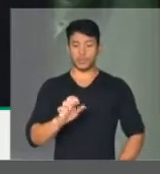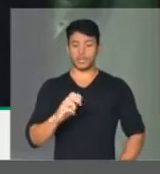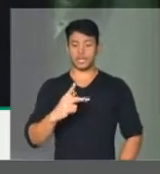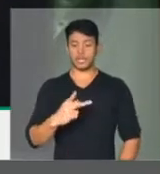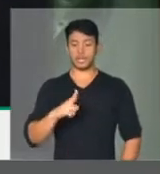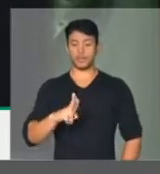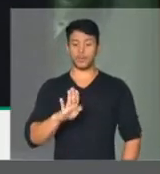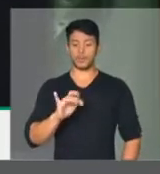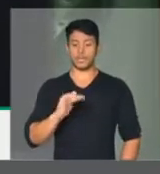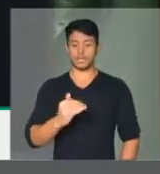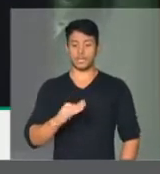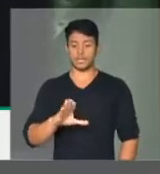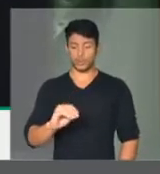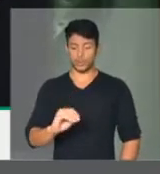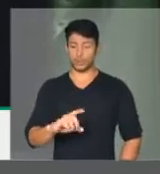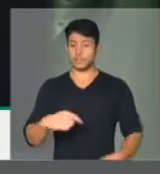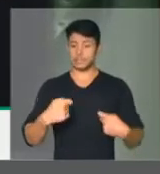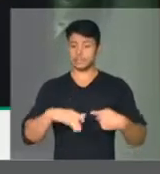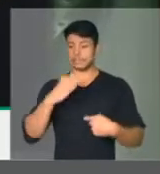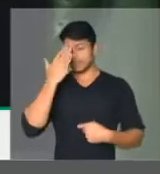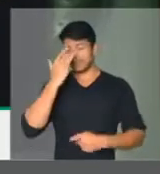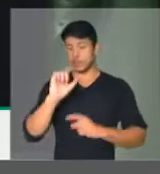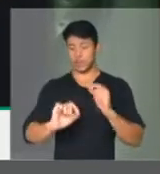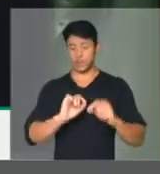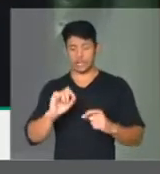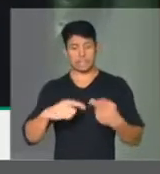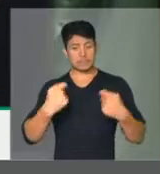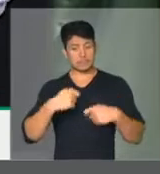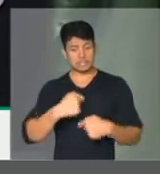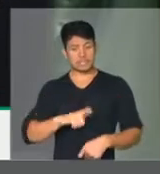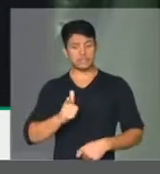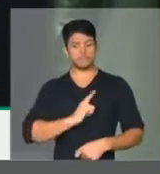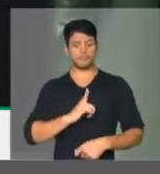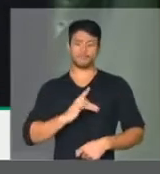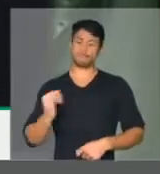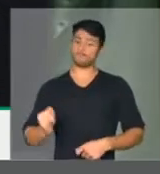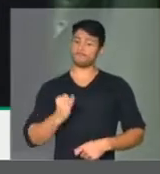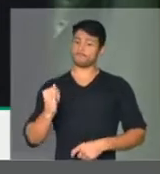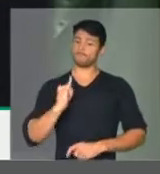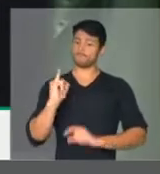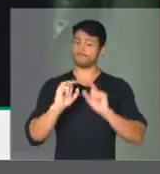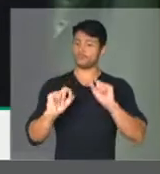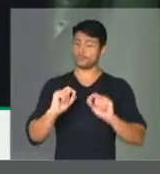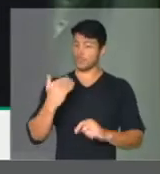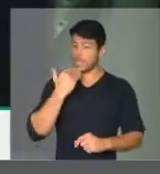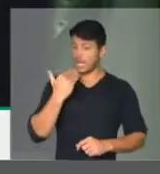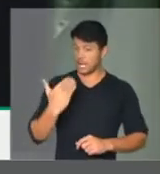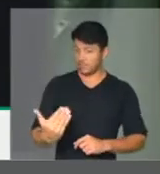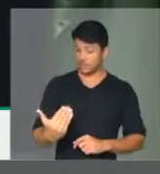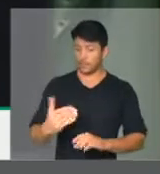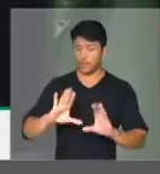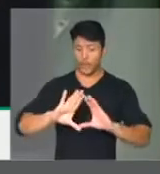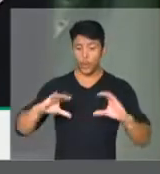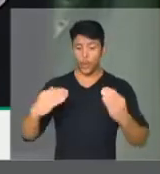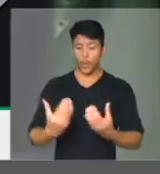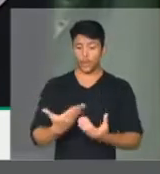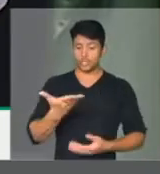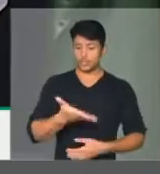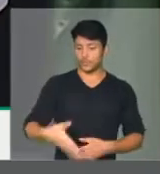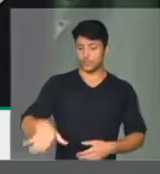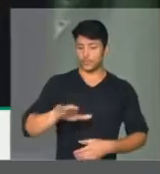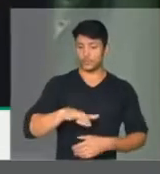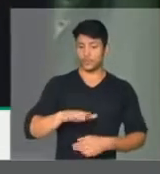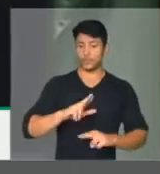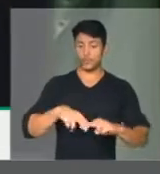não percam de vista a razão de ser da sua própria existência, que é a de bem servir a coletividade, pois não são,